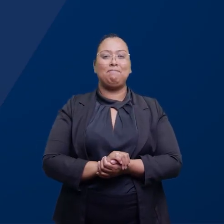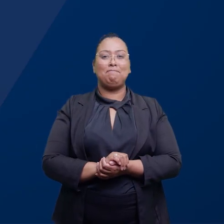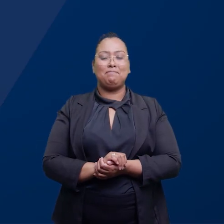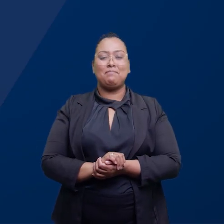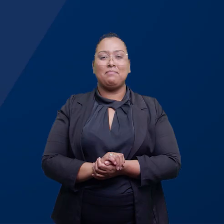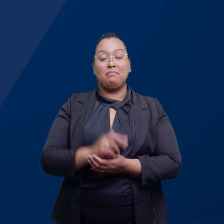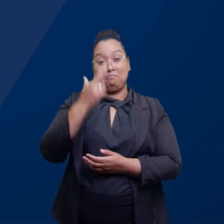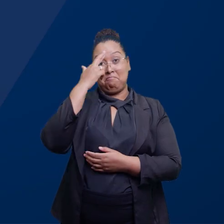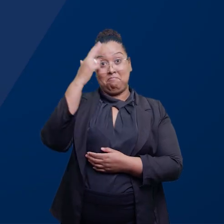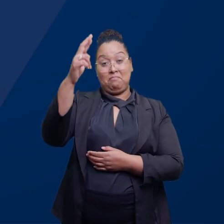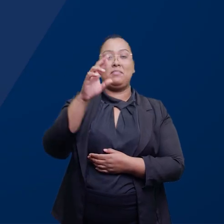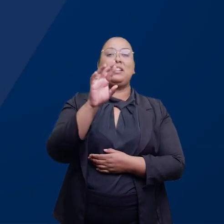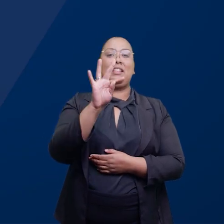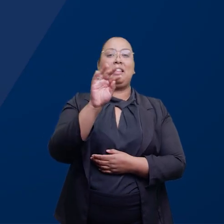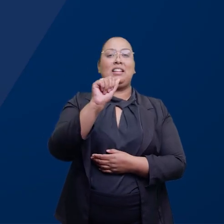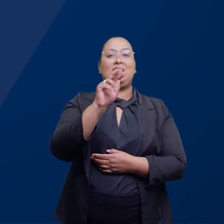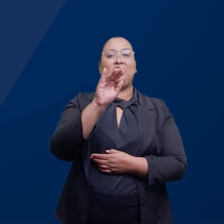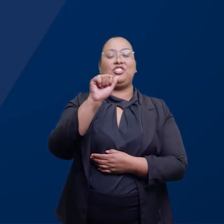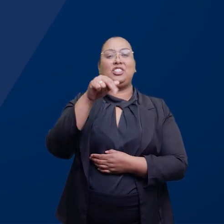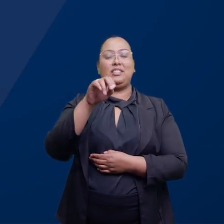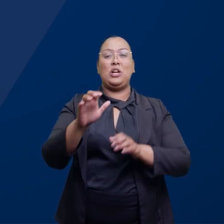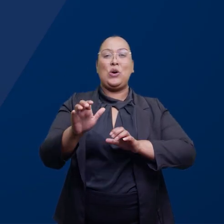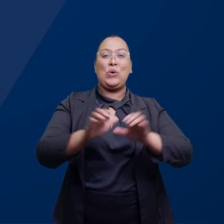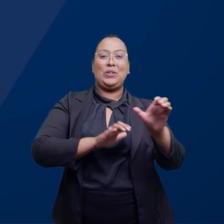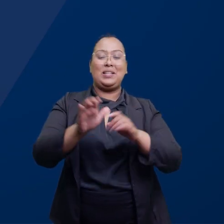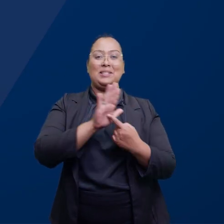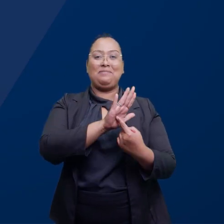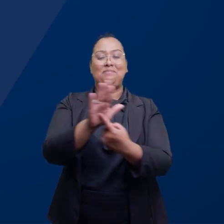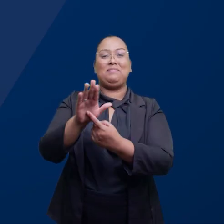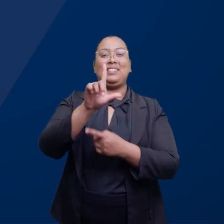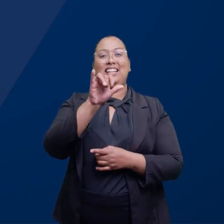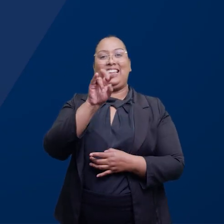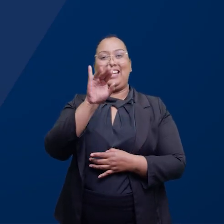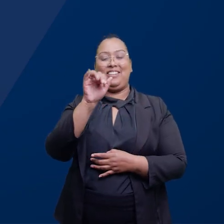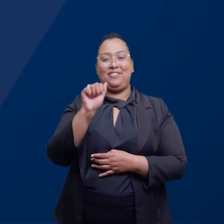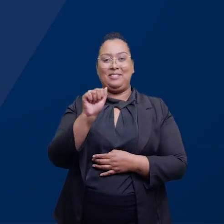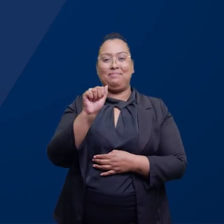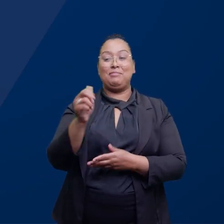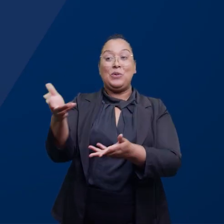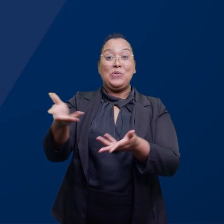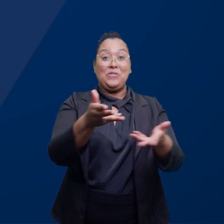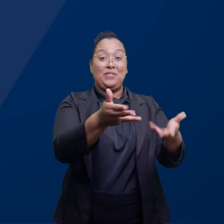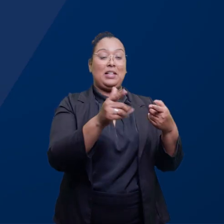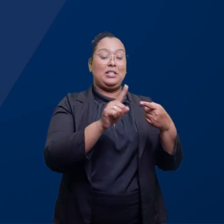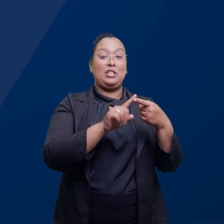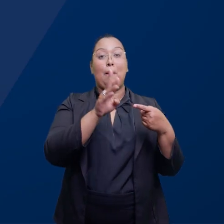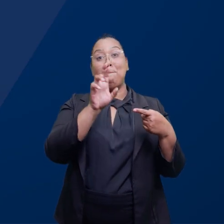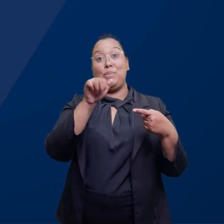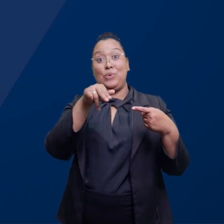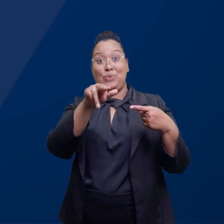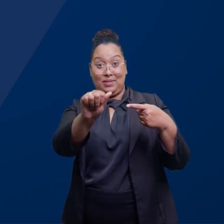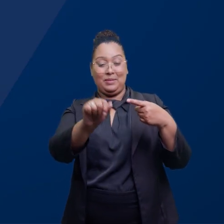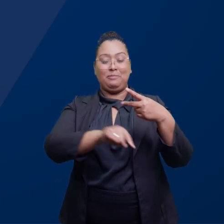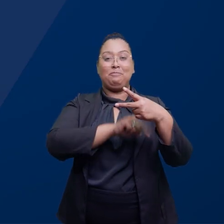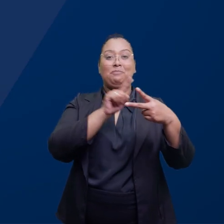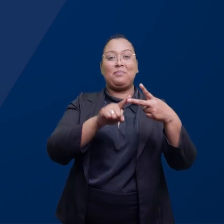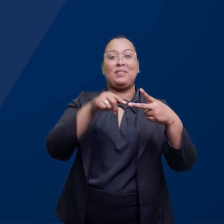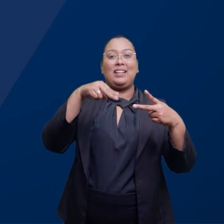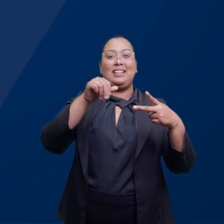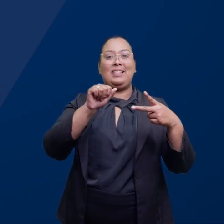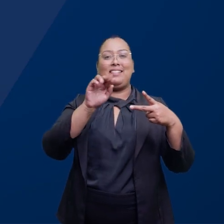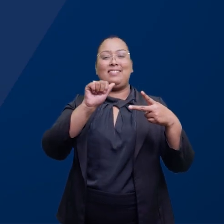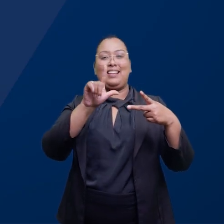Supervisão: Tatiane Pimentel. Coordenação e apresentação: Lívia Amaral. Convidadas: Bruna do Nascimento